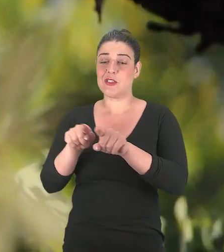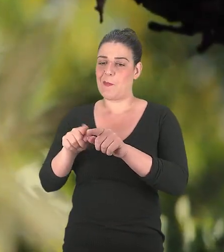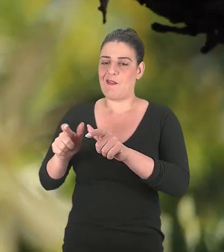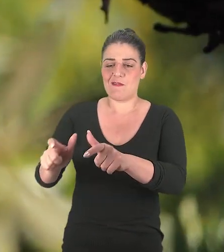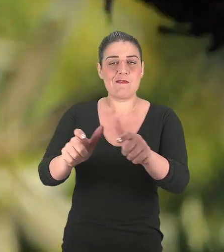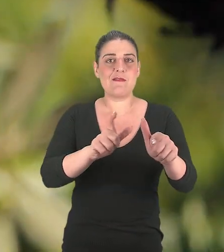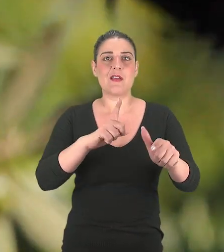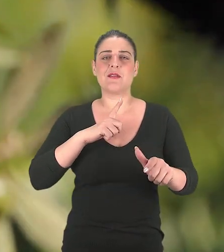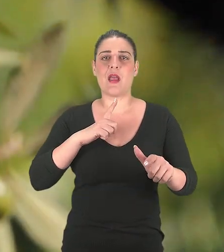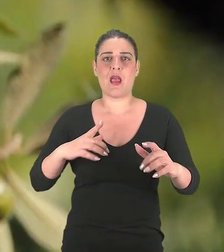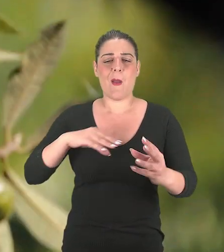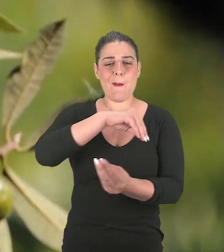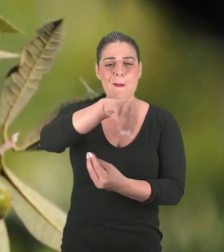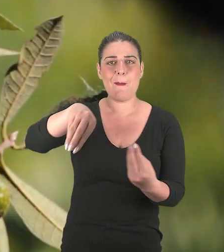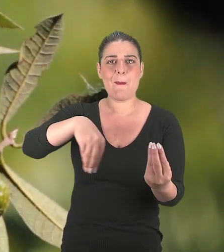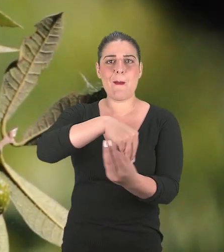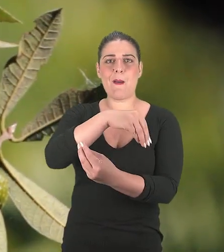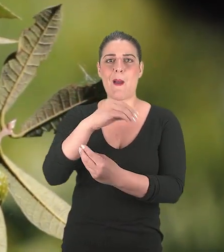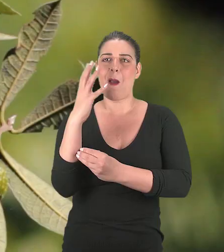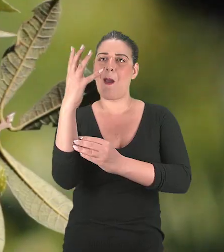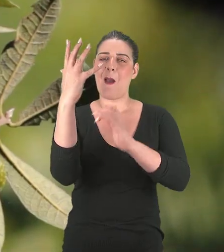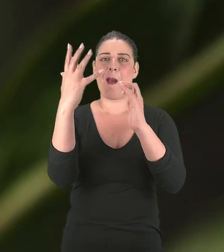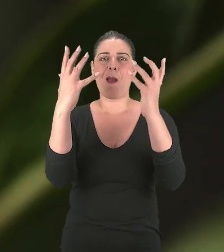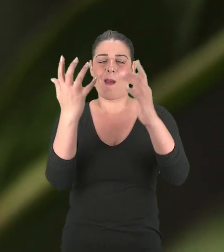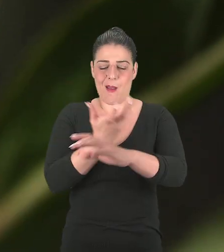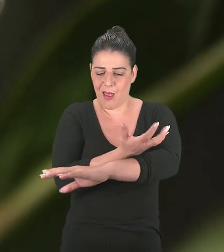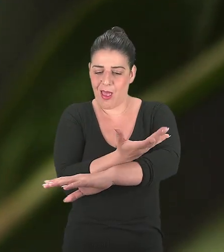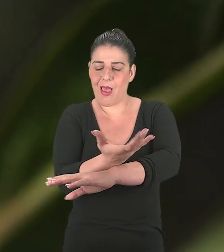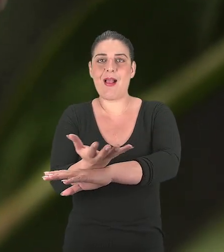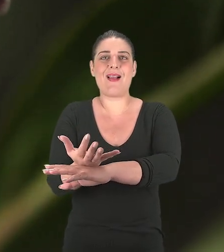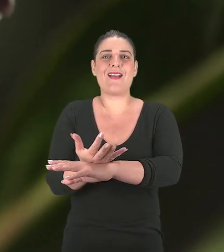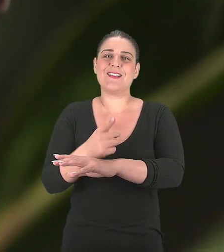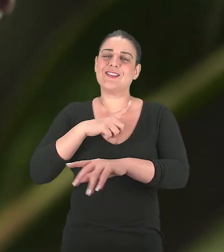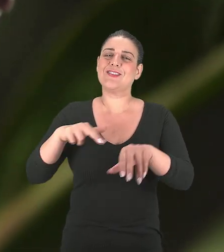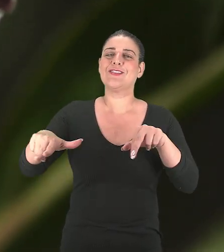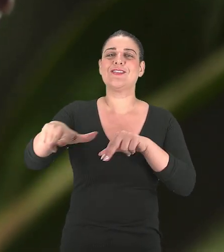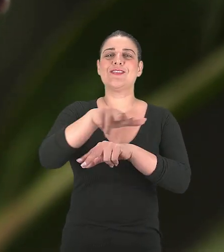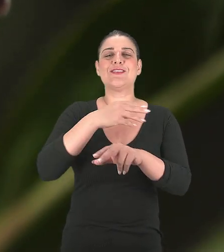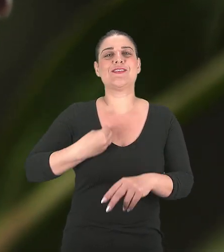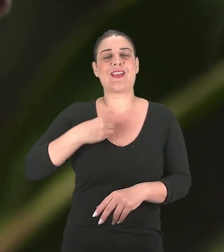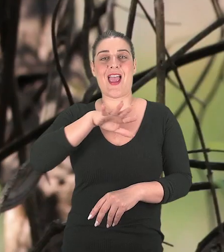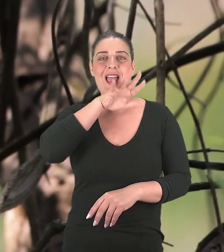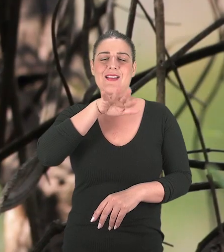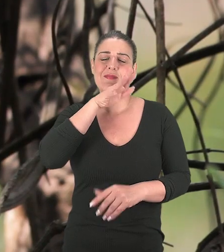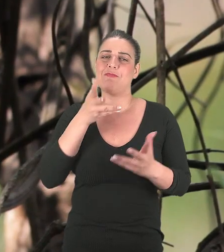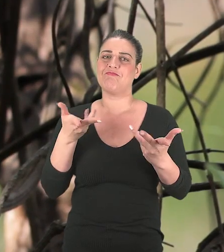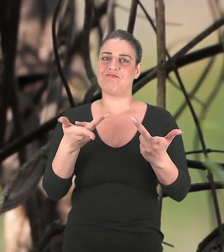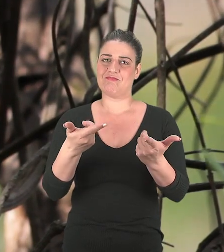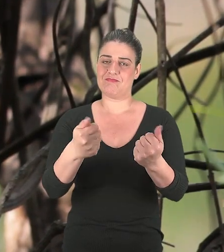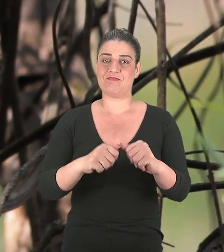assim, a somatória de todos esses ambientes, todas essas fisionomias faz com que a biodiversidade dele seja